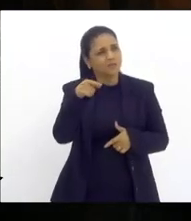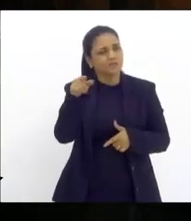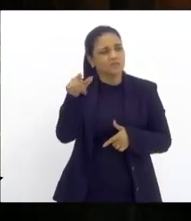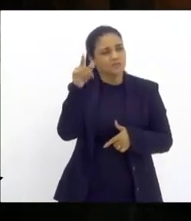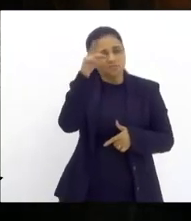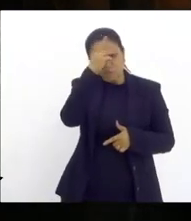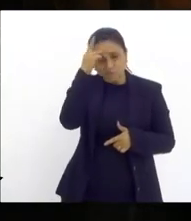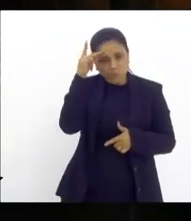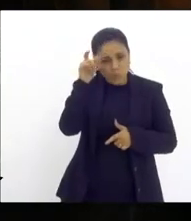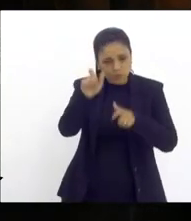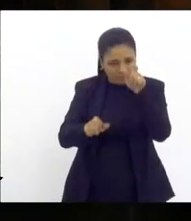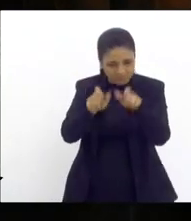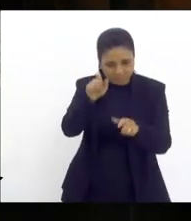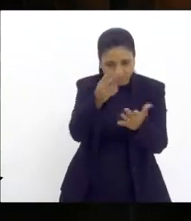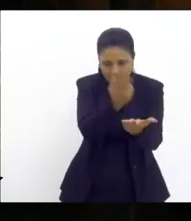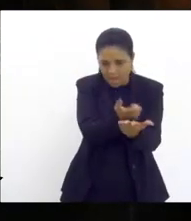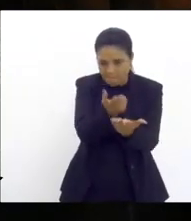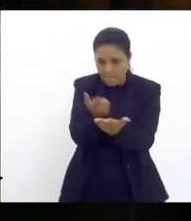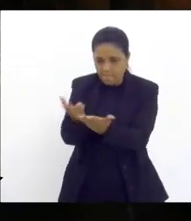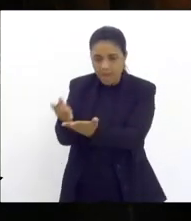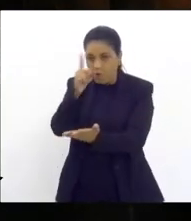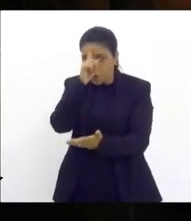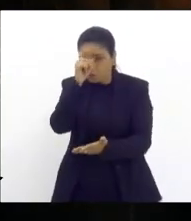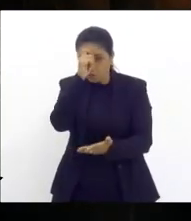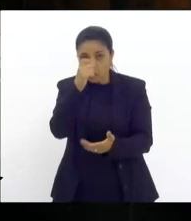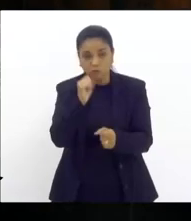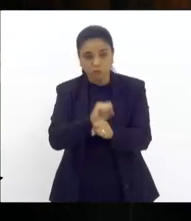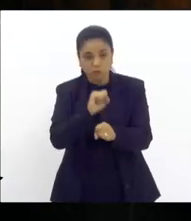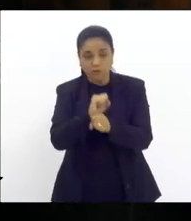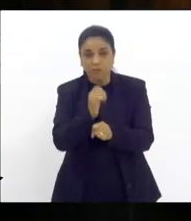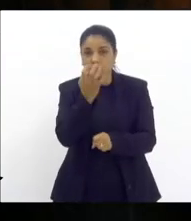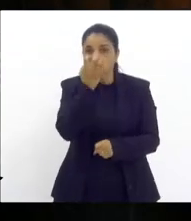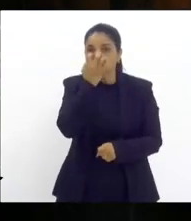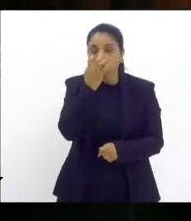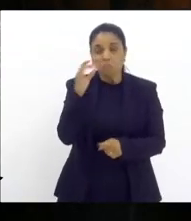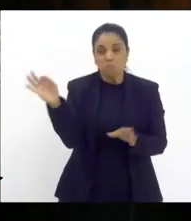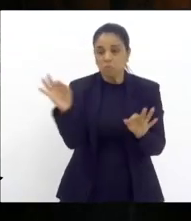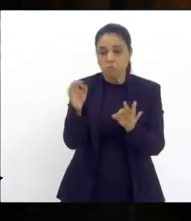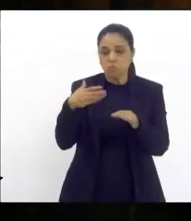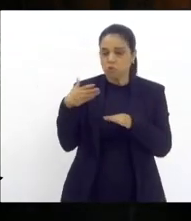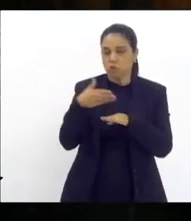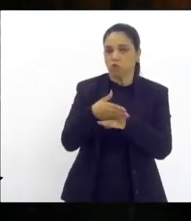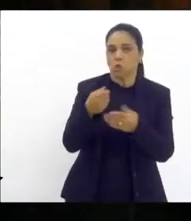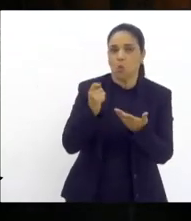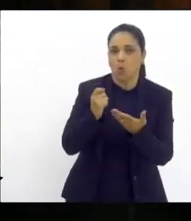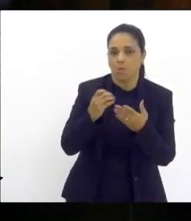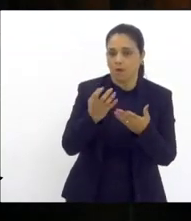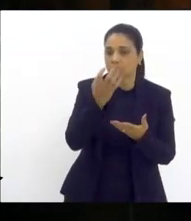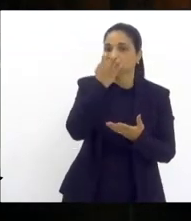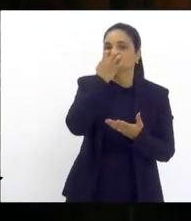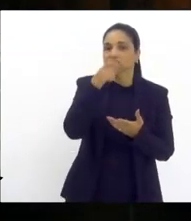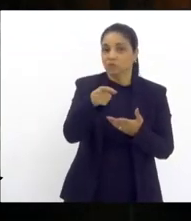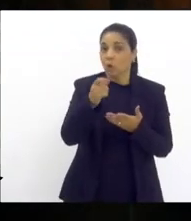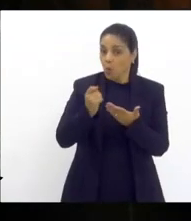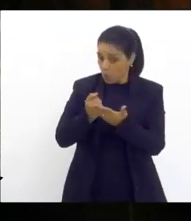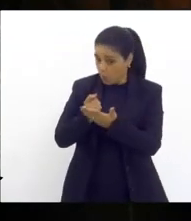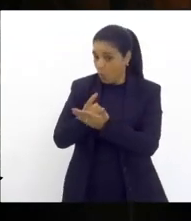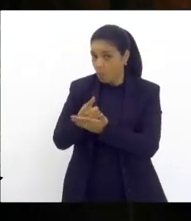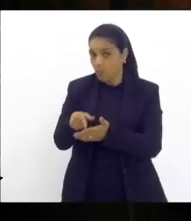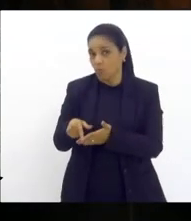hospitais esperando os respiradores nenhum deles chegaram compraram